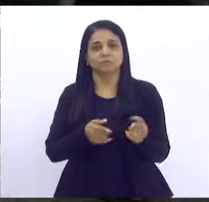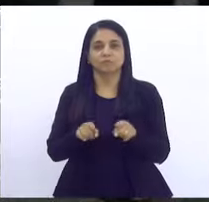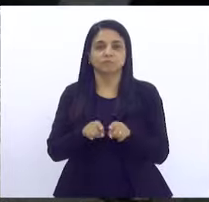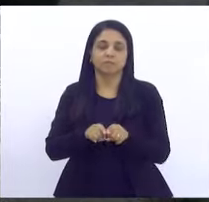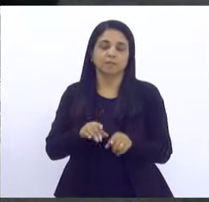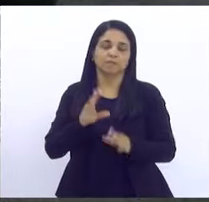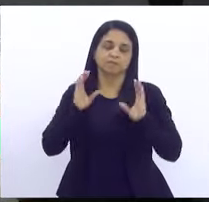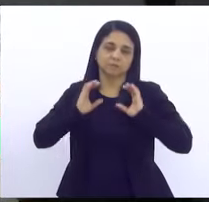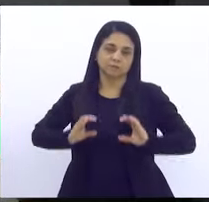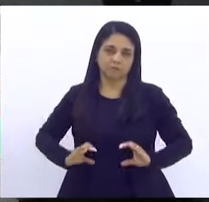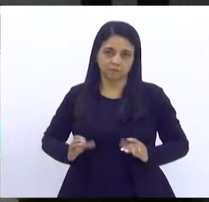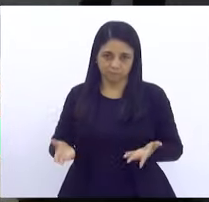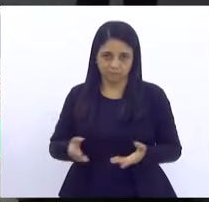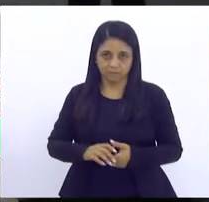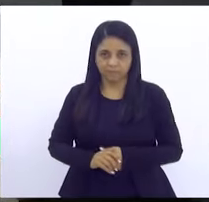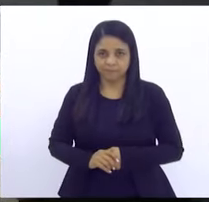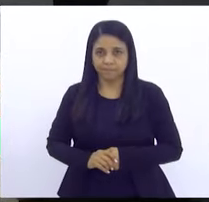cidadão.